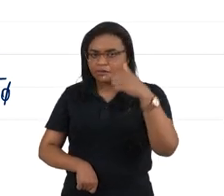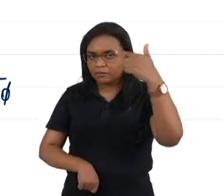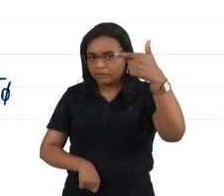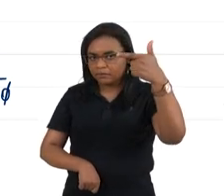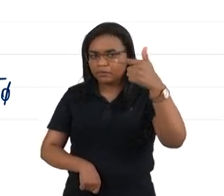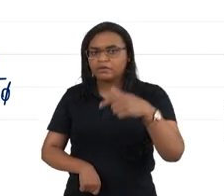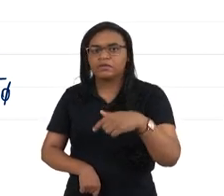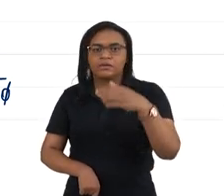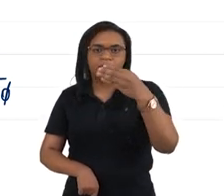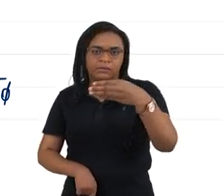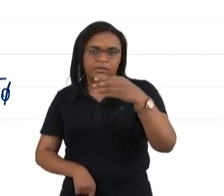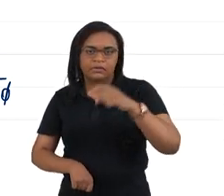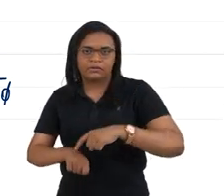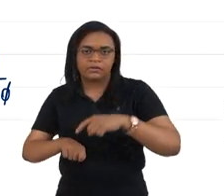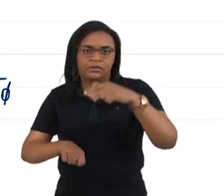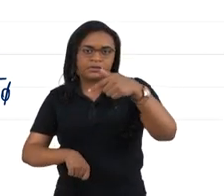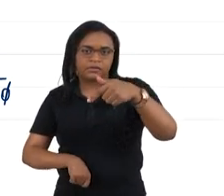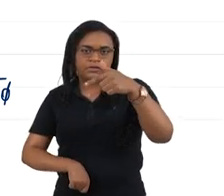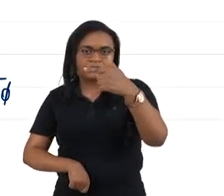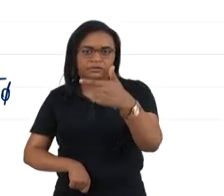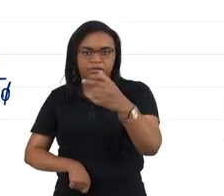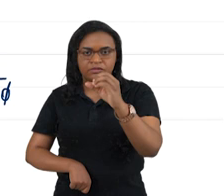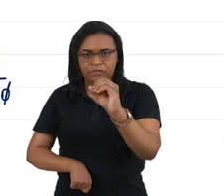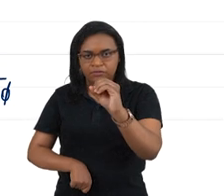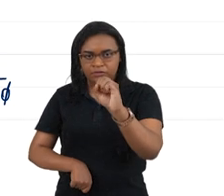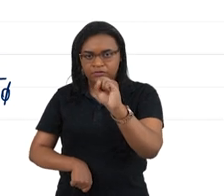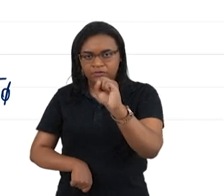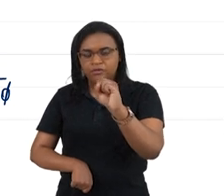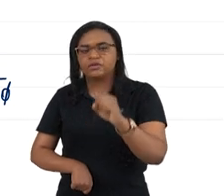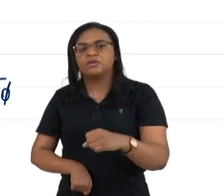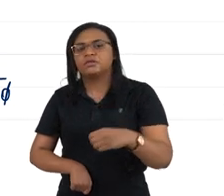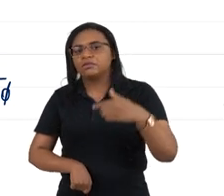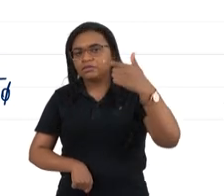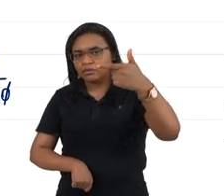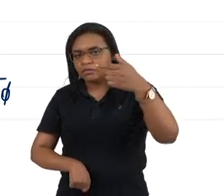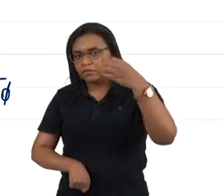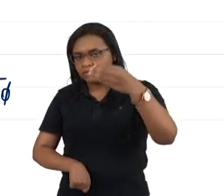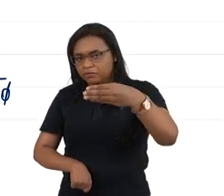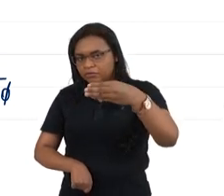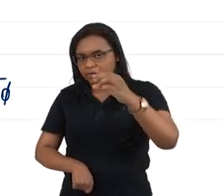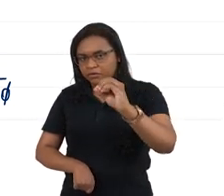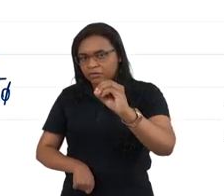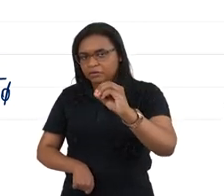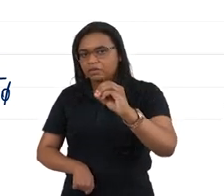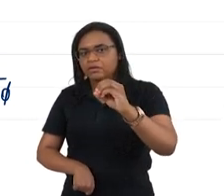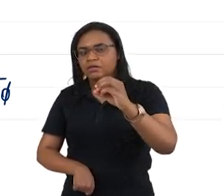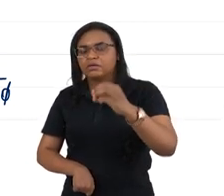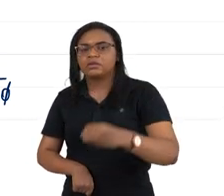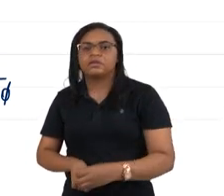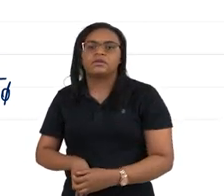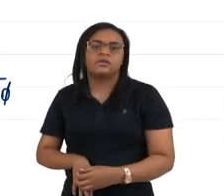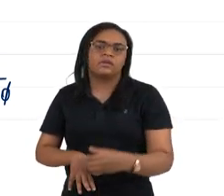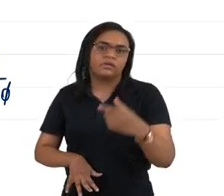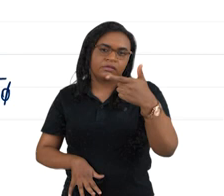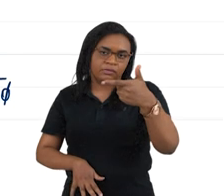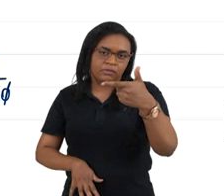4 vezes 7 dá 28 e 2, 30. Zero. Então, gente, ficou 2,4. Então, o tempo vai